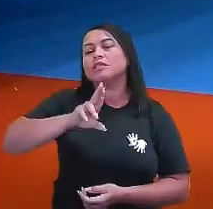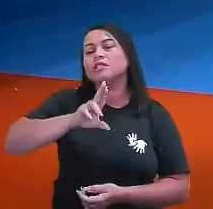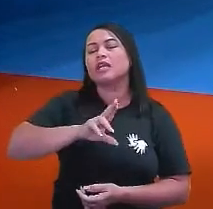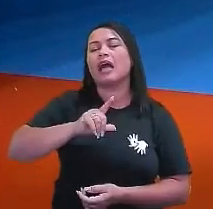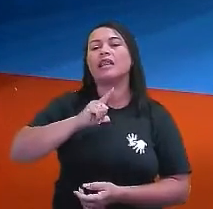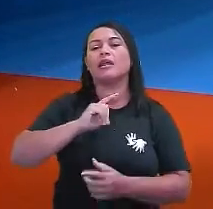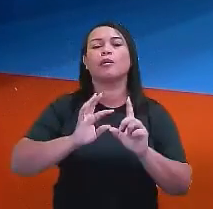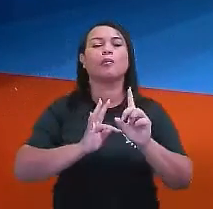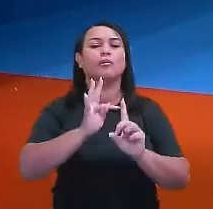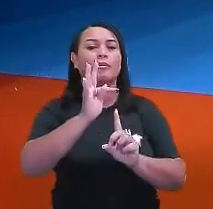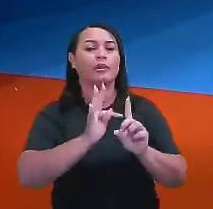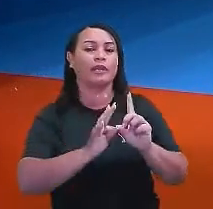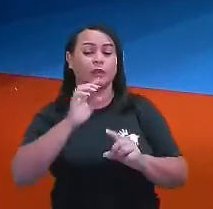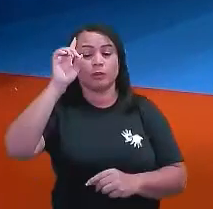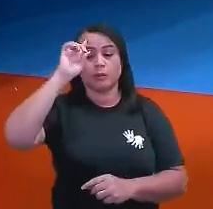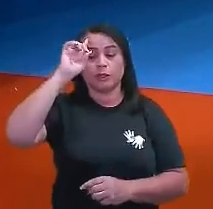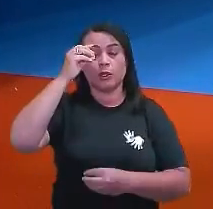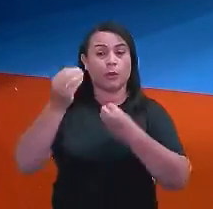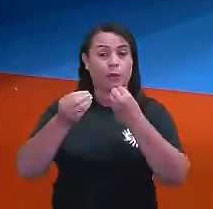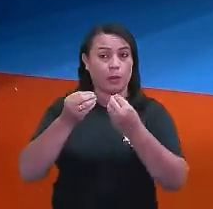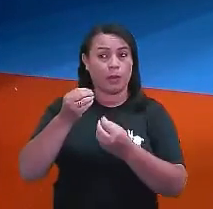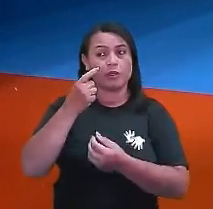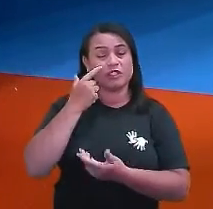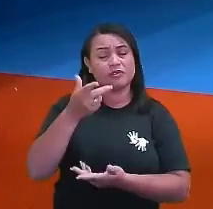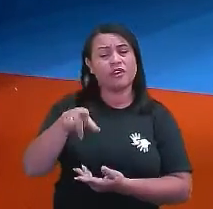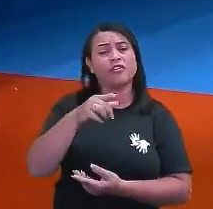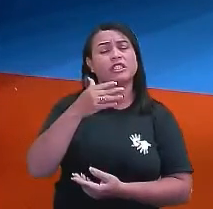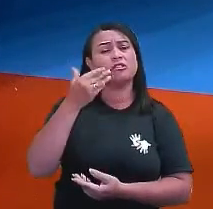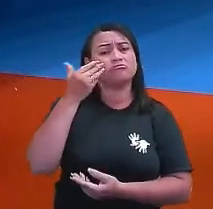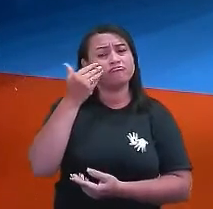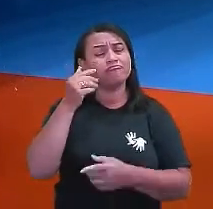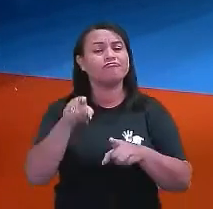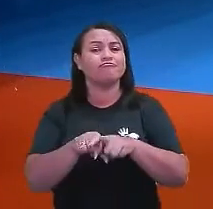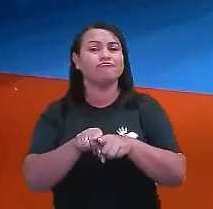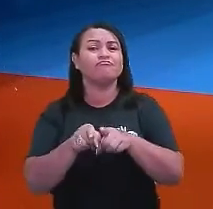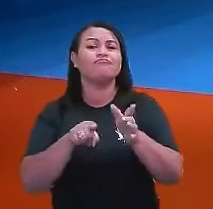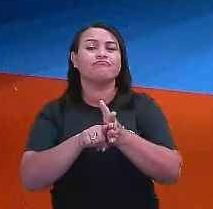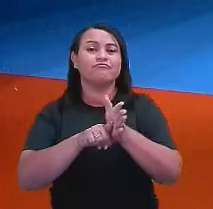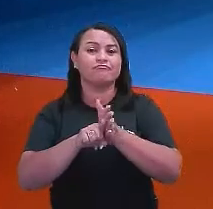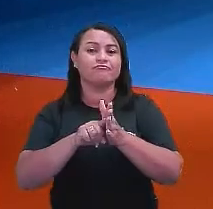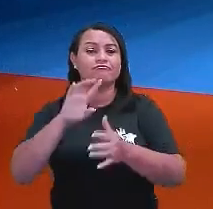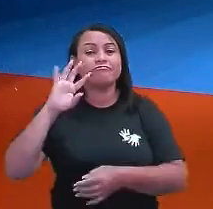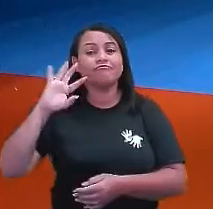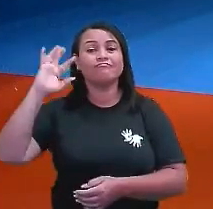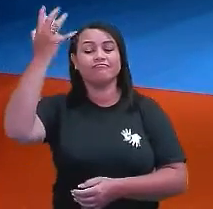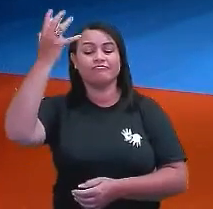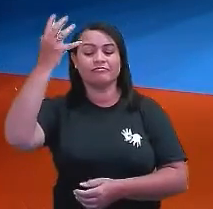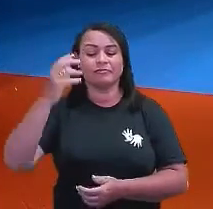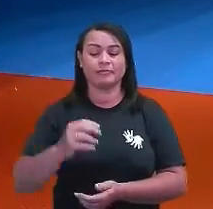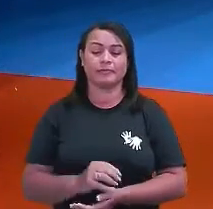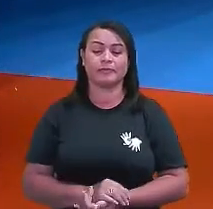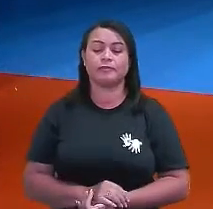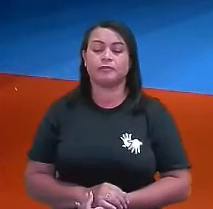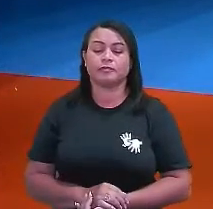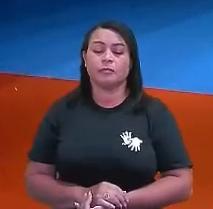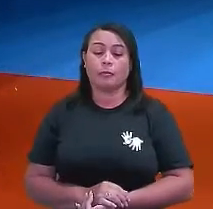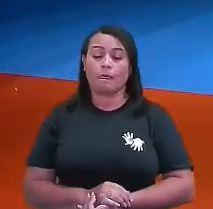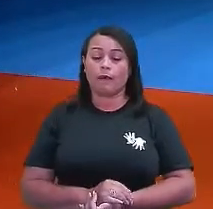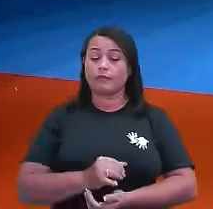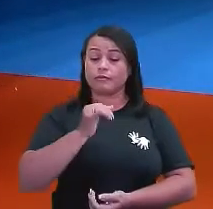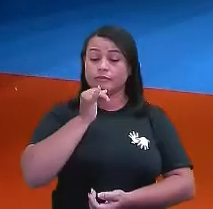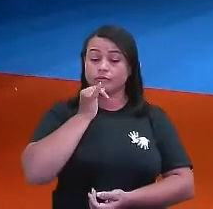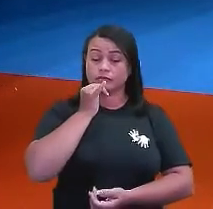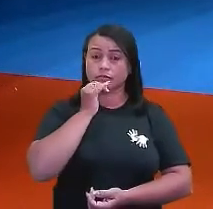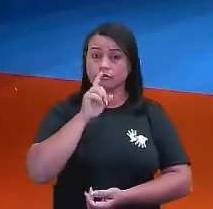de temperatura é assim, quando a gente quiser saber a previsão do tempo. A outra é, por exemplo, quando a gente